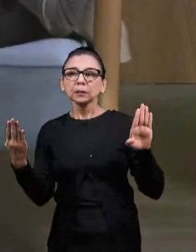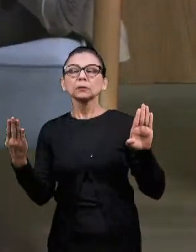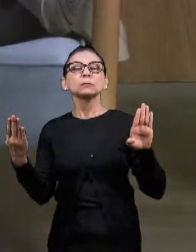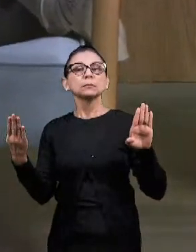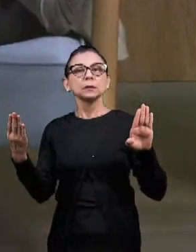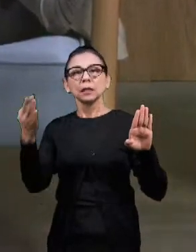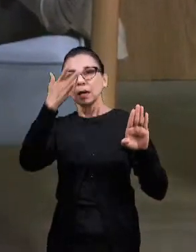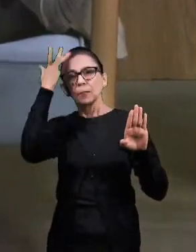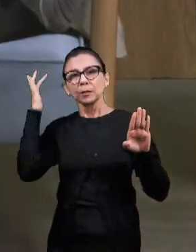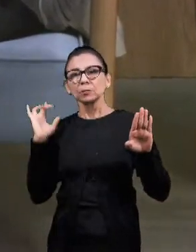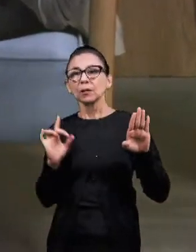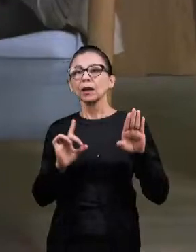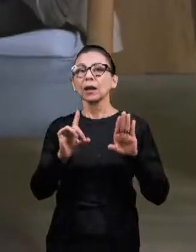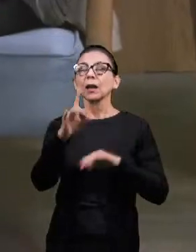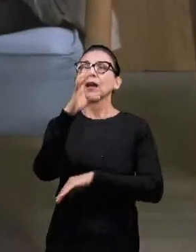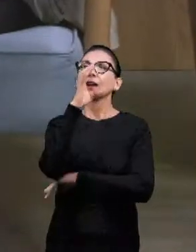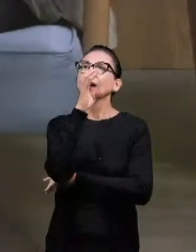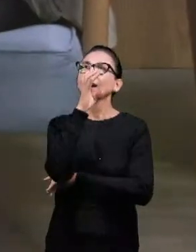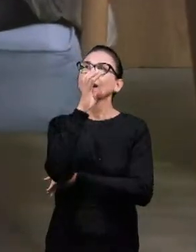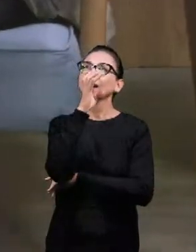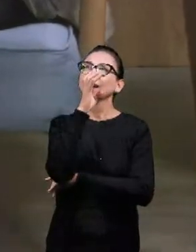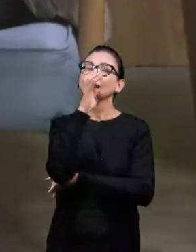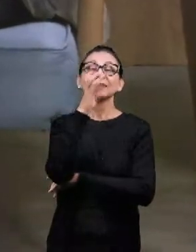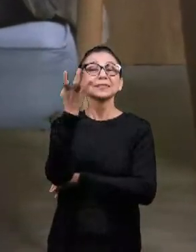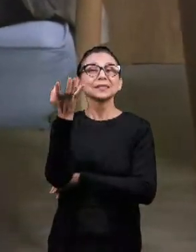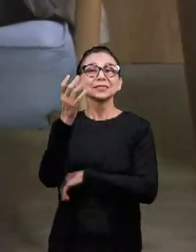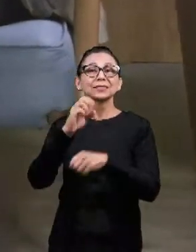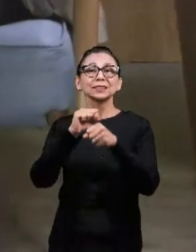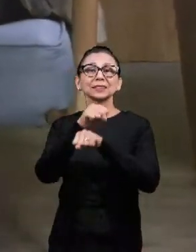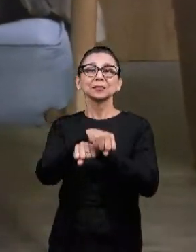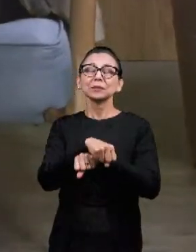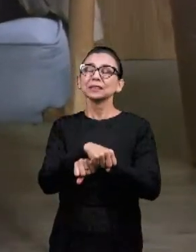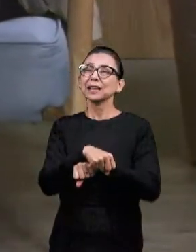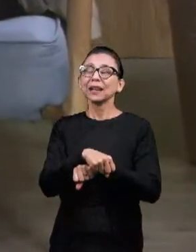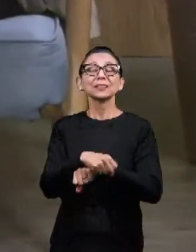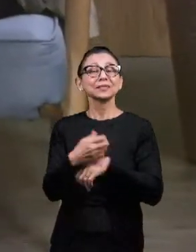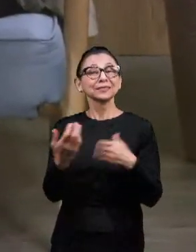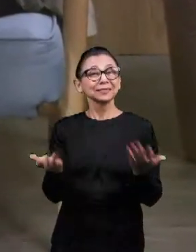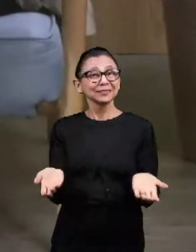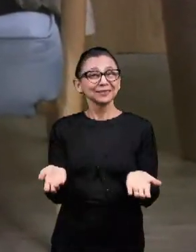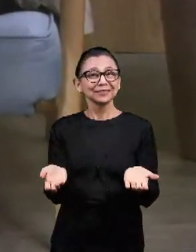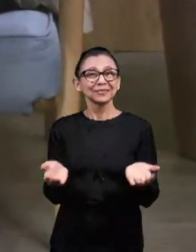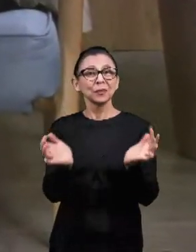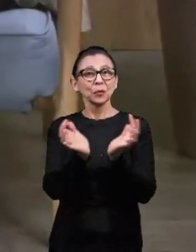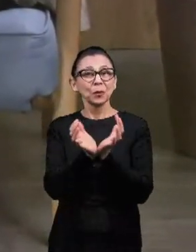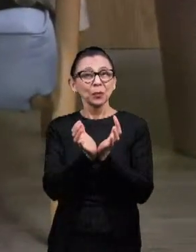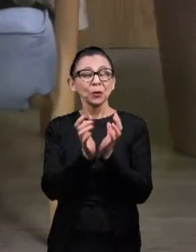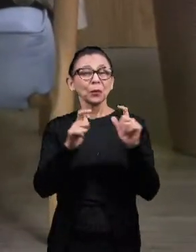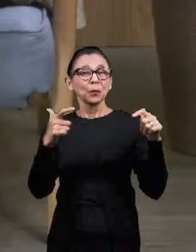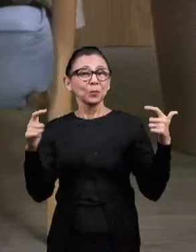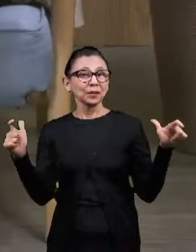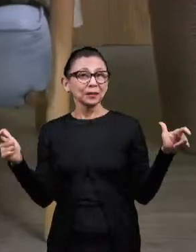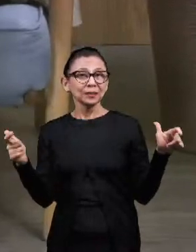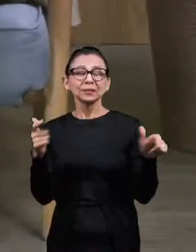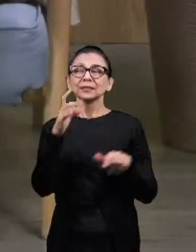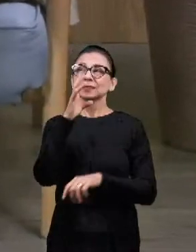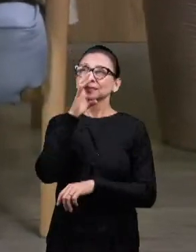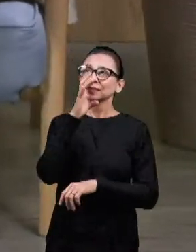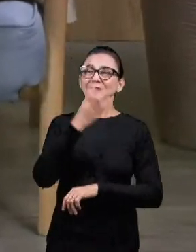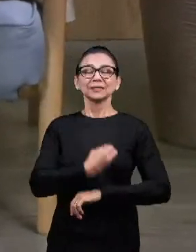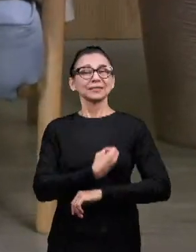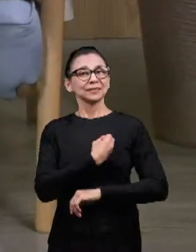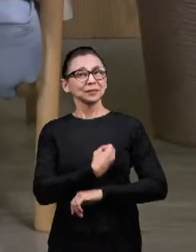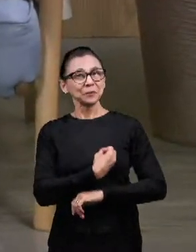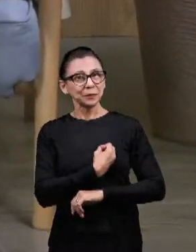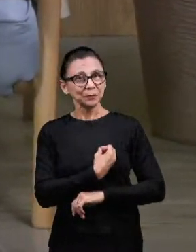igreja e a pessoa está recebendo ali um grupo grande de pessoas recebendo e participando. Nós